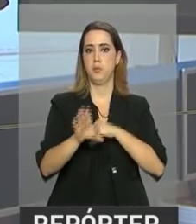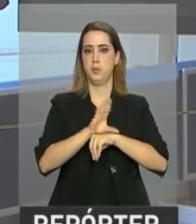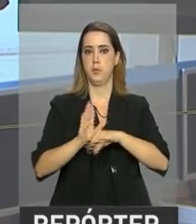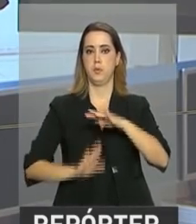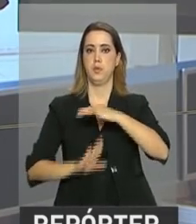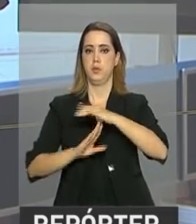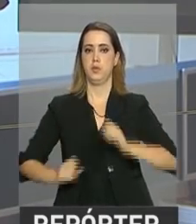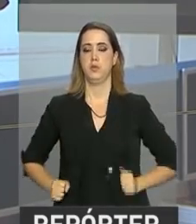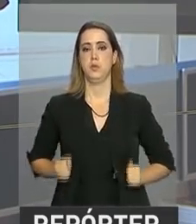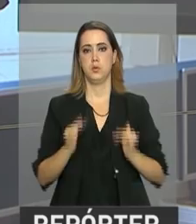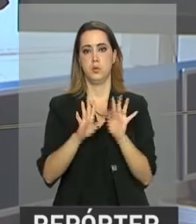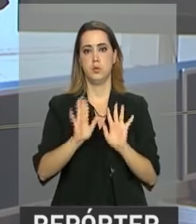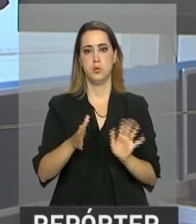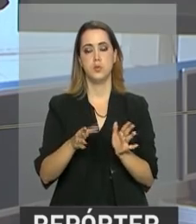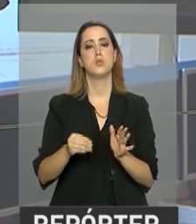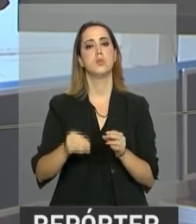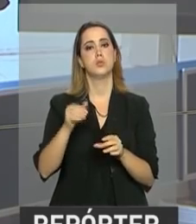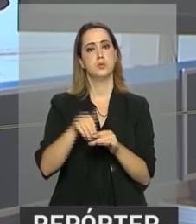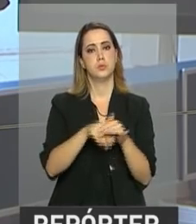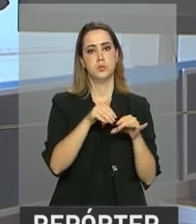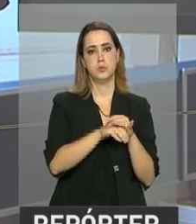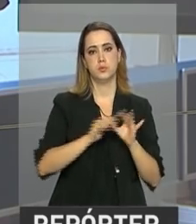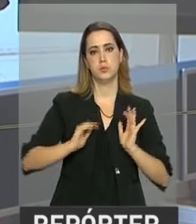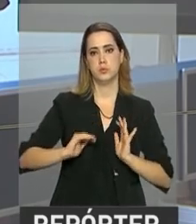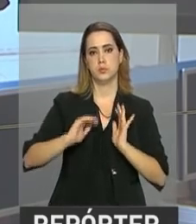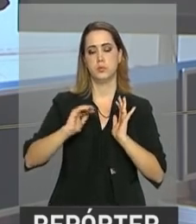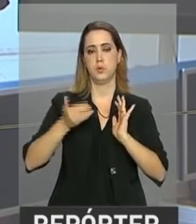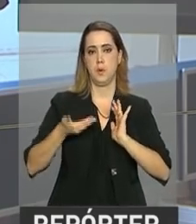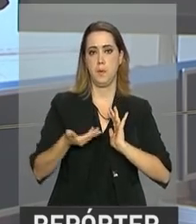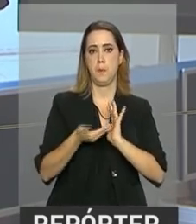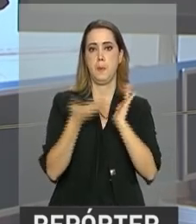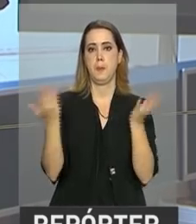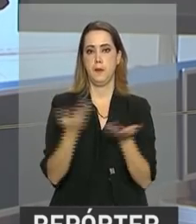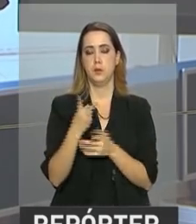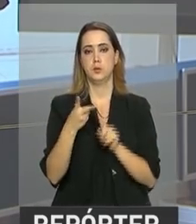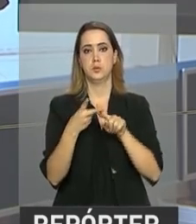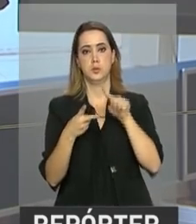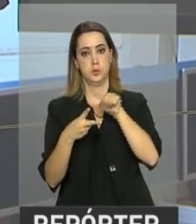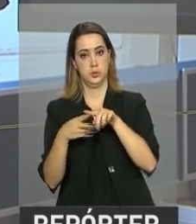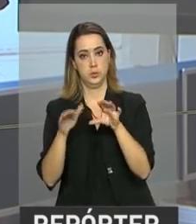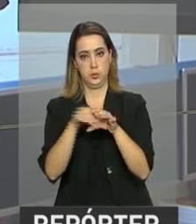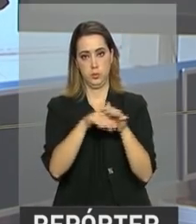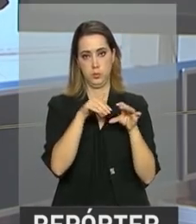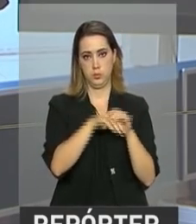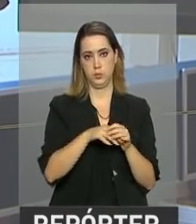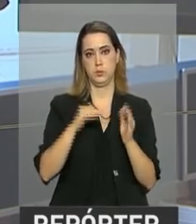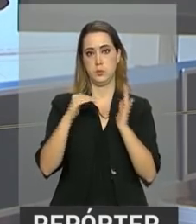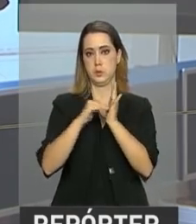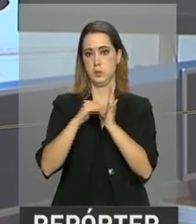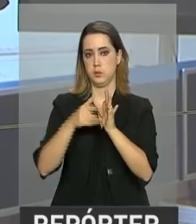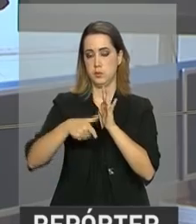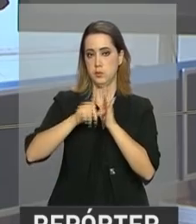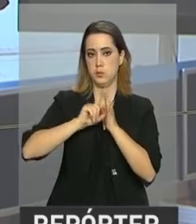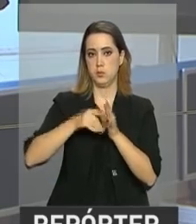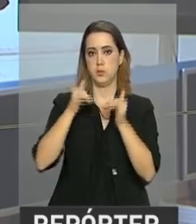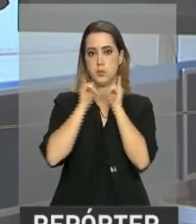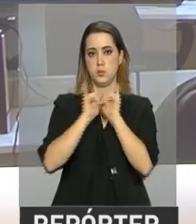na Câmara Federal e agora deve ser apreciada em dois turnos pelo Senado, antes de ser promulgada pelo Congresso